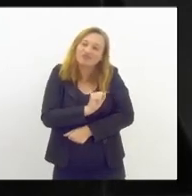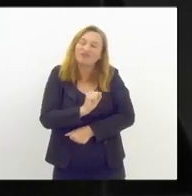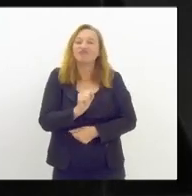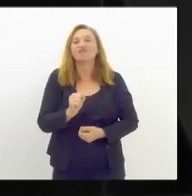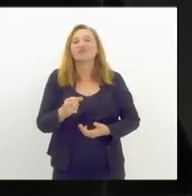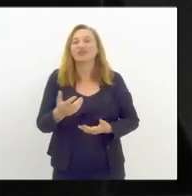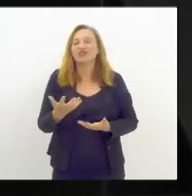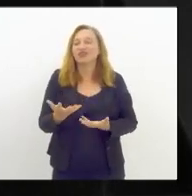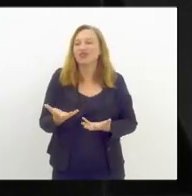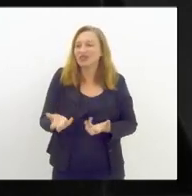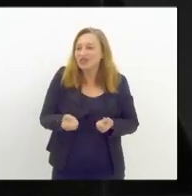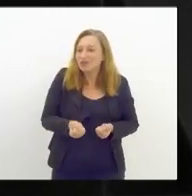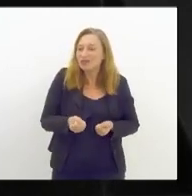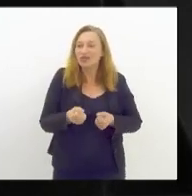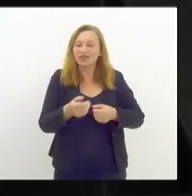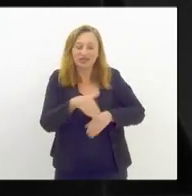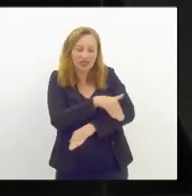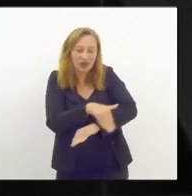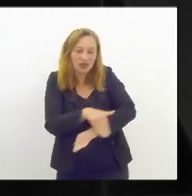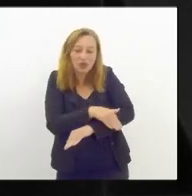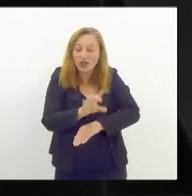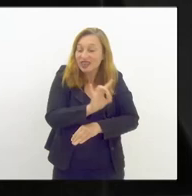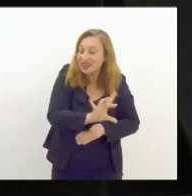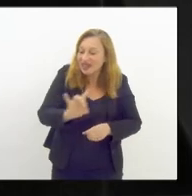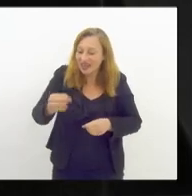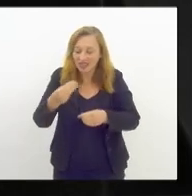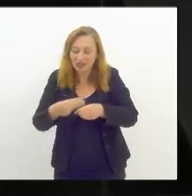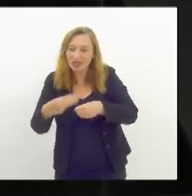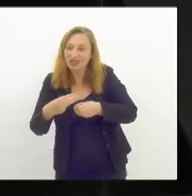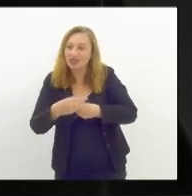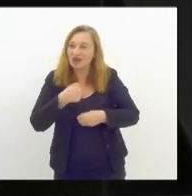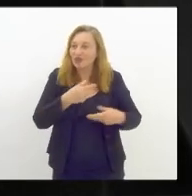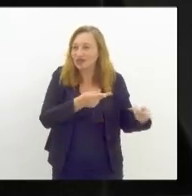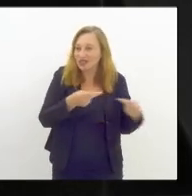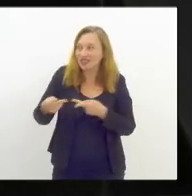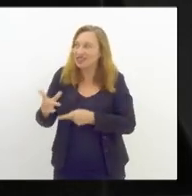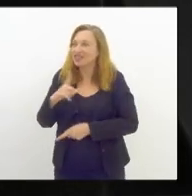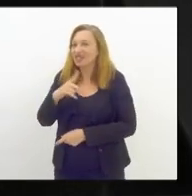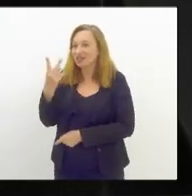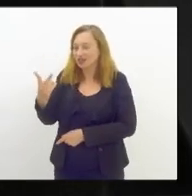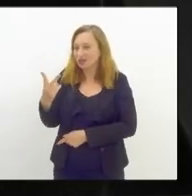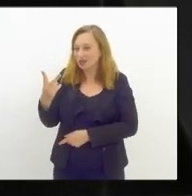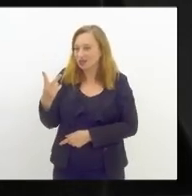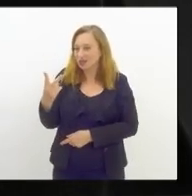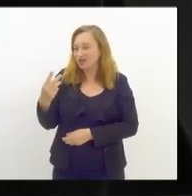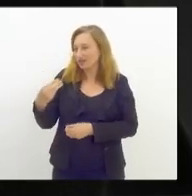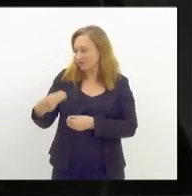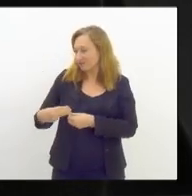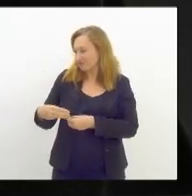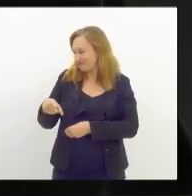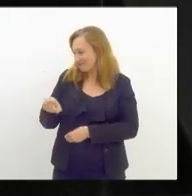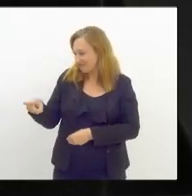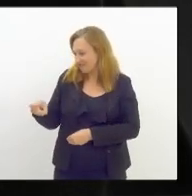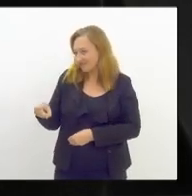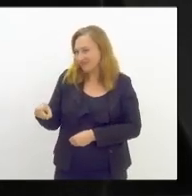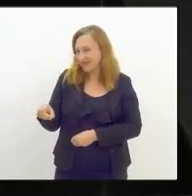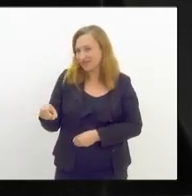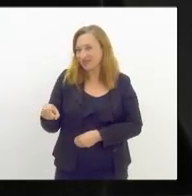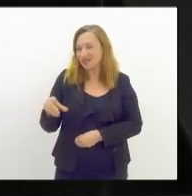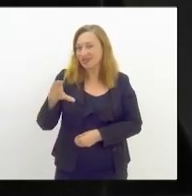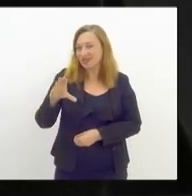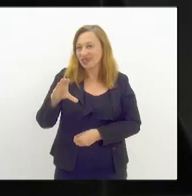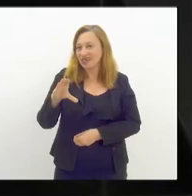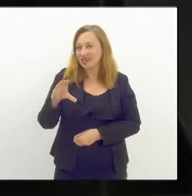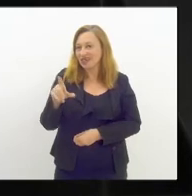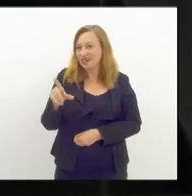recebi nas ruas em cada município que foi aqui tem dois dois municípios lá de